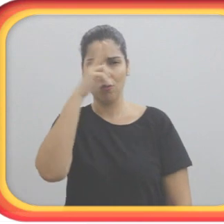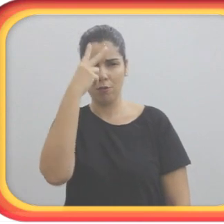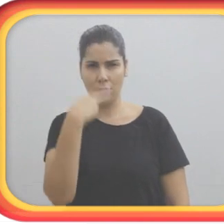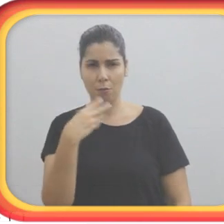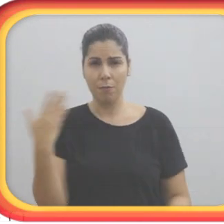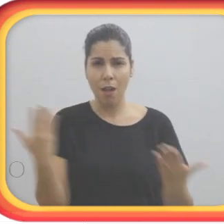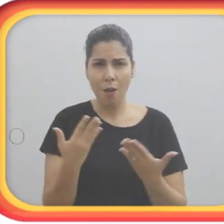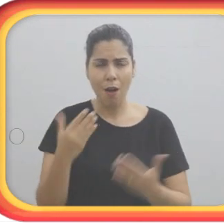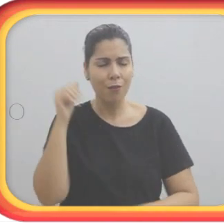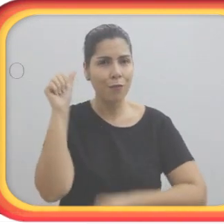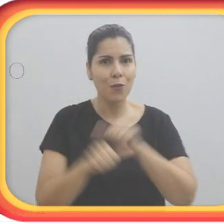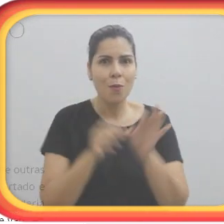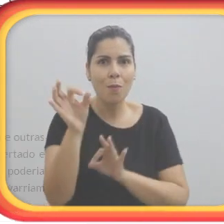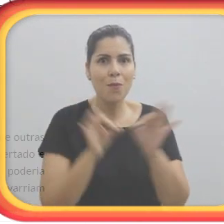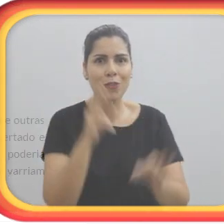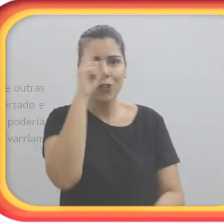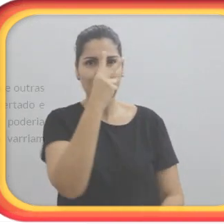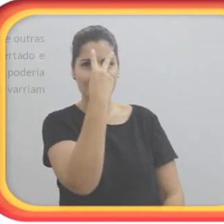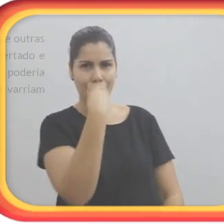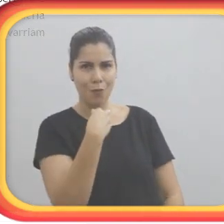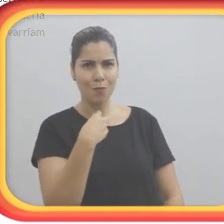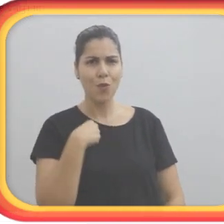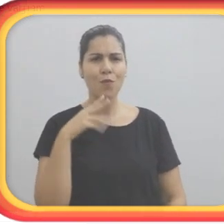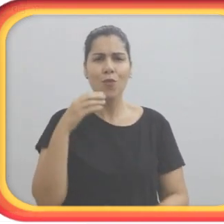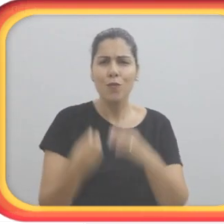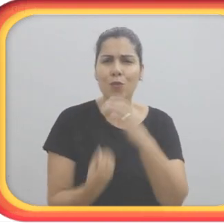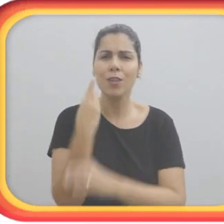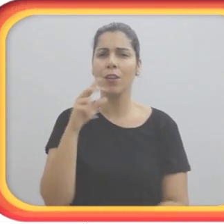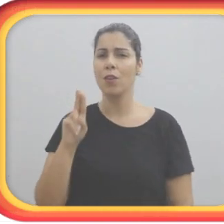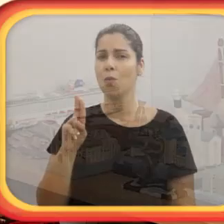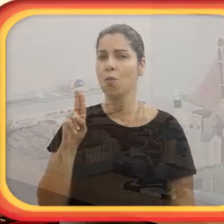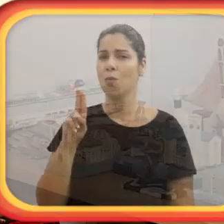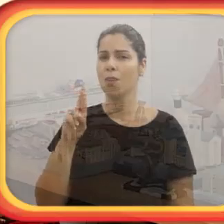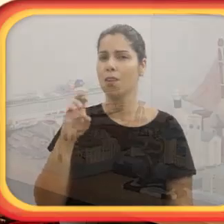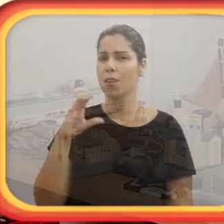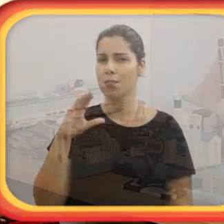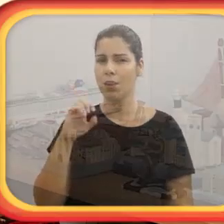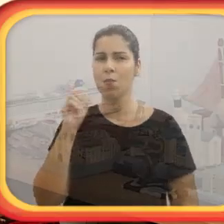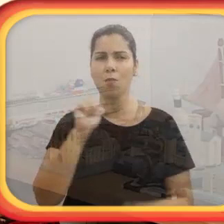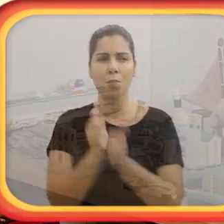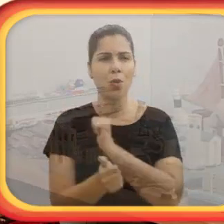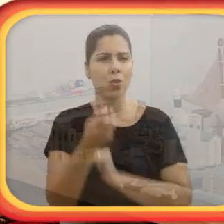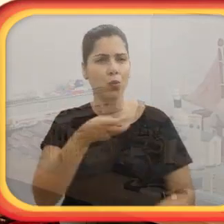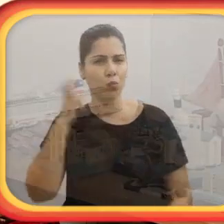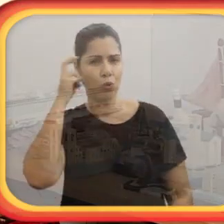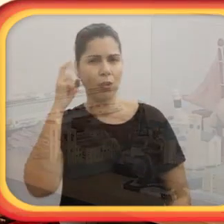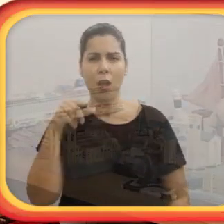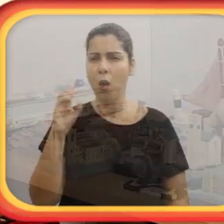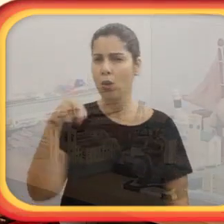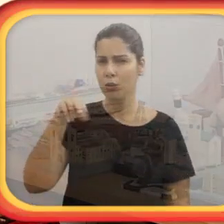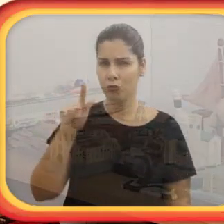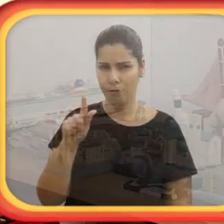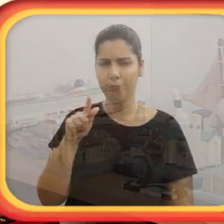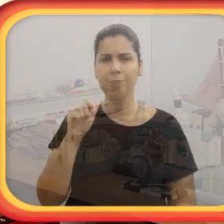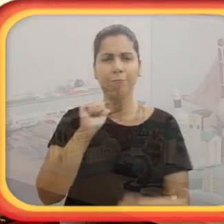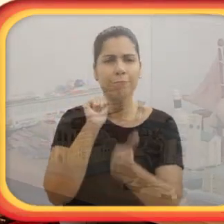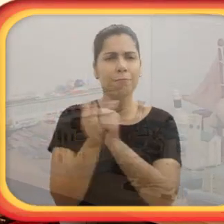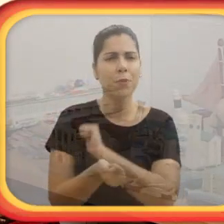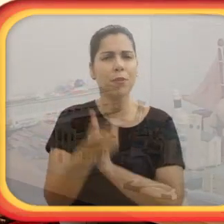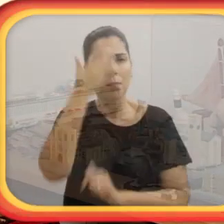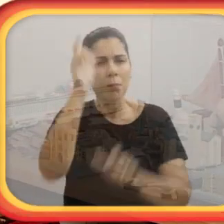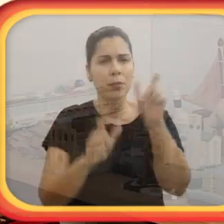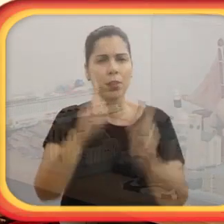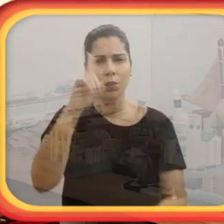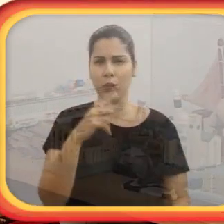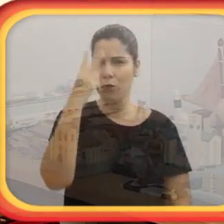do blog Histórias de Cego, que agora virou um projeto Histórias de Cego. Fui um dos fundadores da Aurece Esporte Cultura, que é uma ONG de esporte para